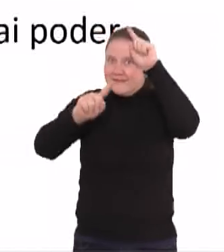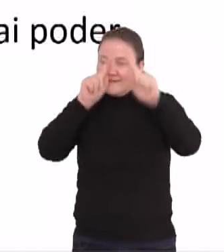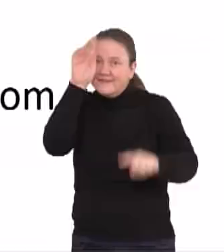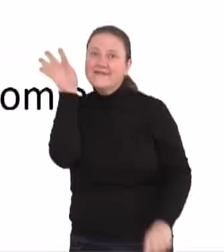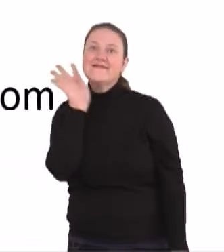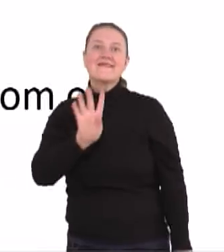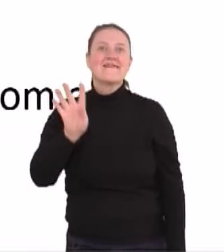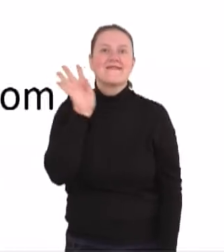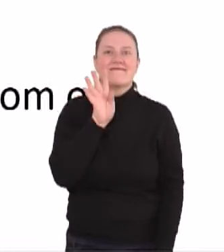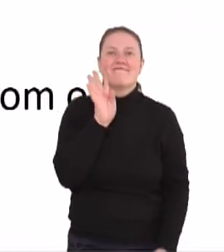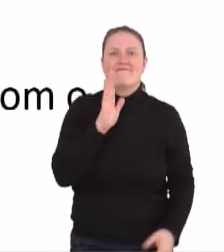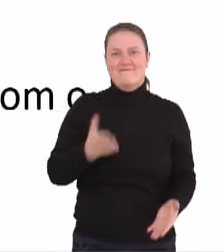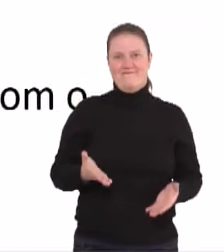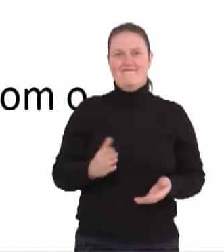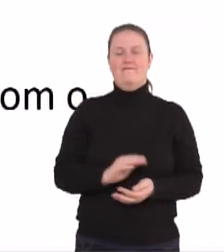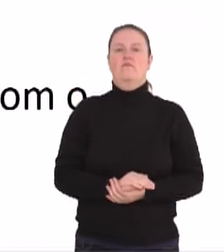excelente.